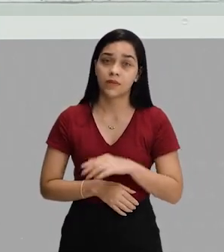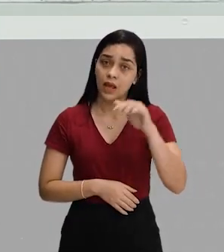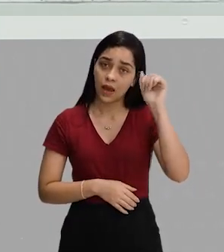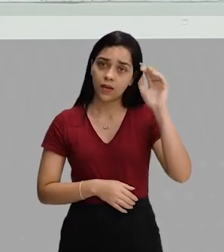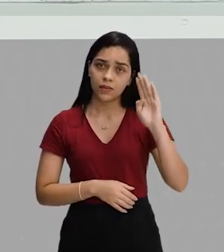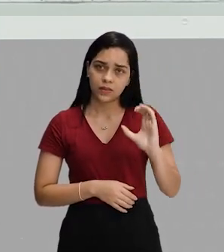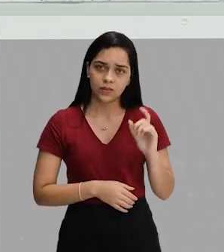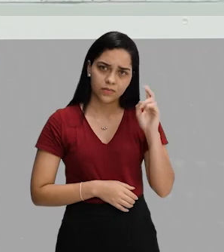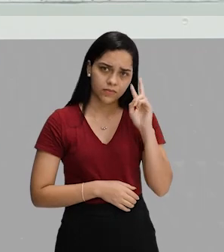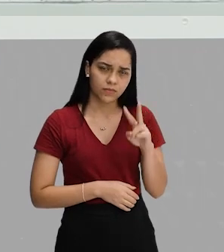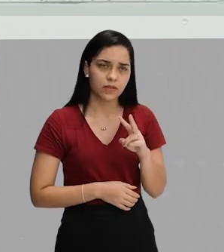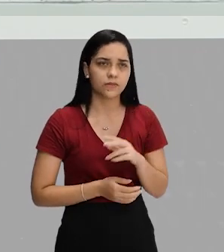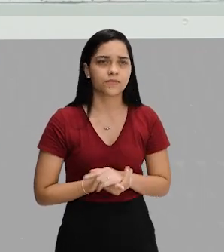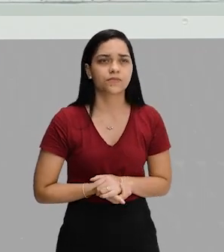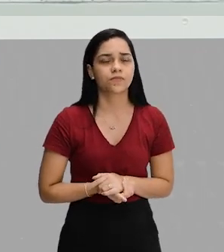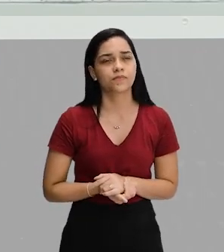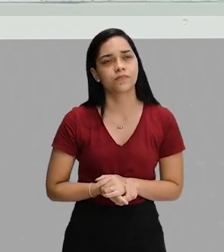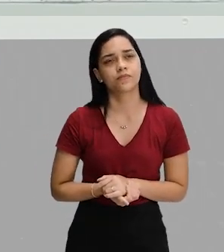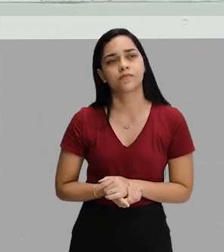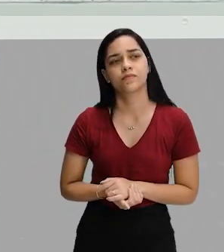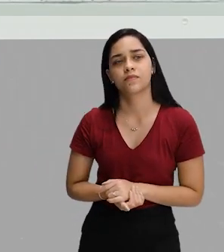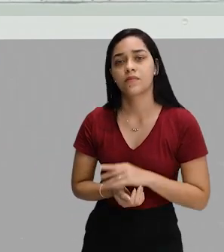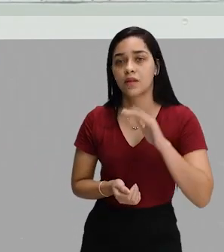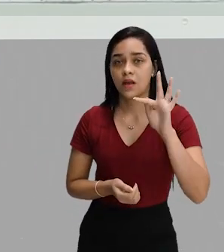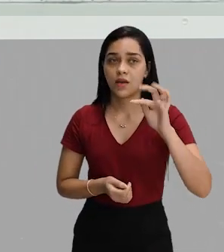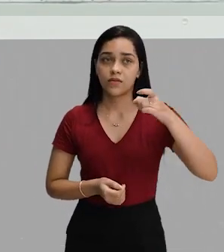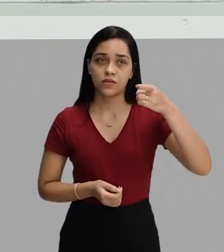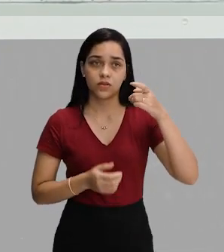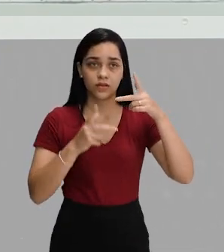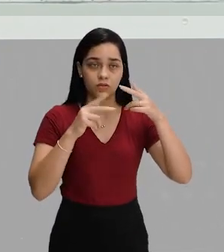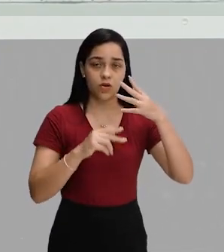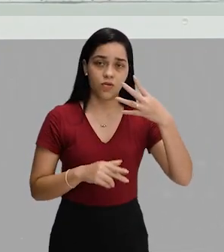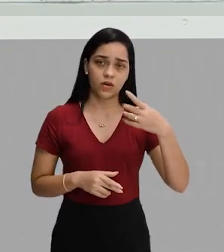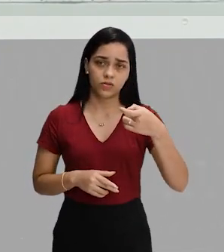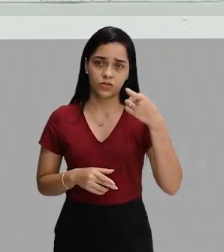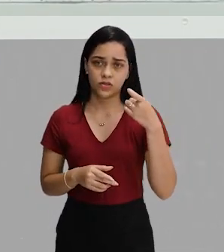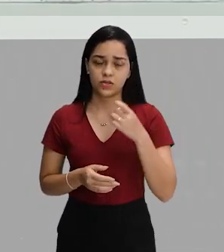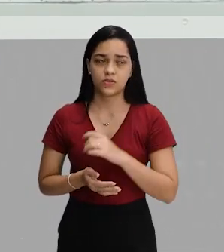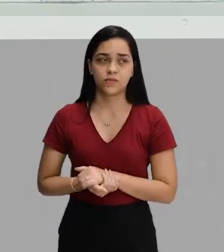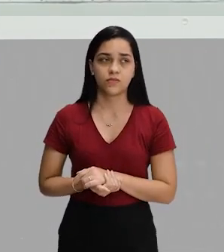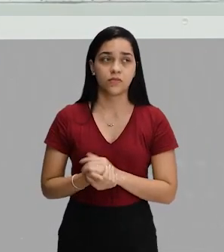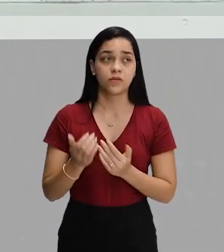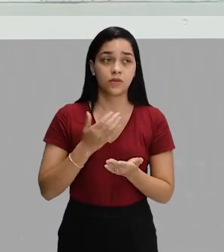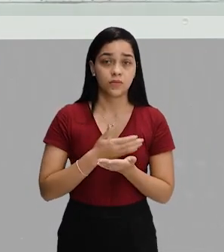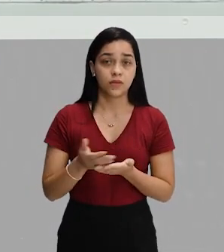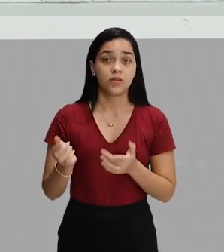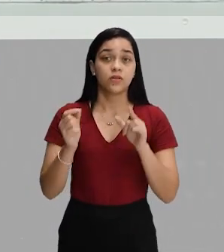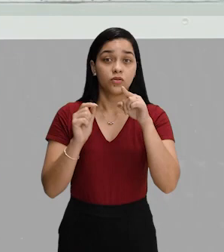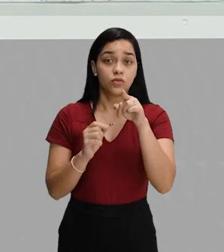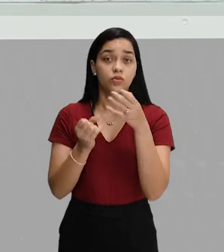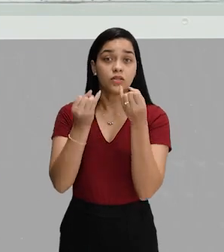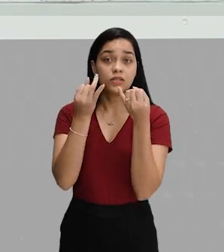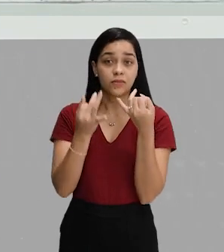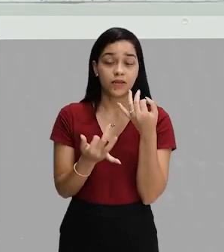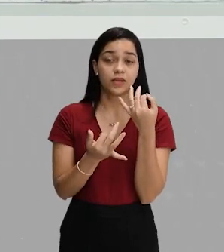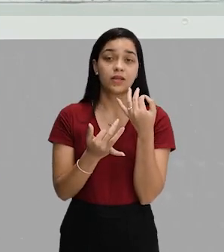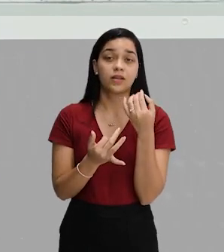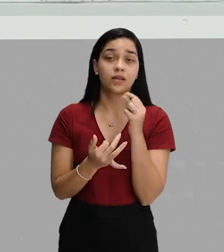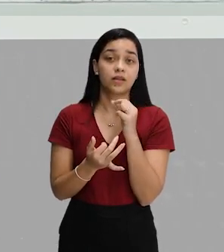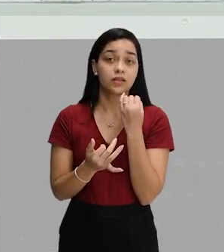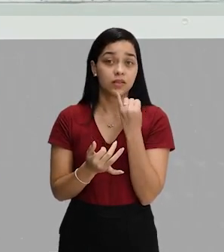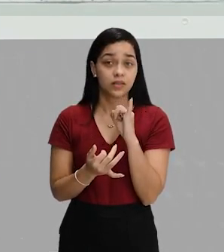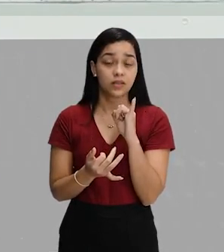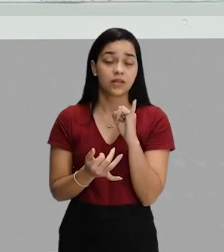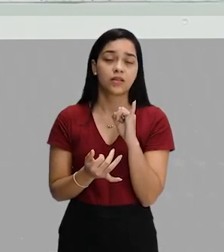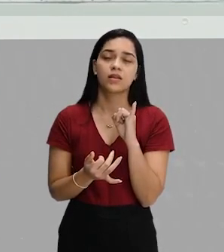pensar. Primeiro, f de x igual a 4x. Tiago, desde o começo da aula tu fala que se o expoente